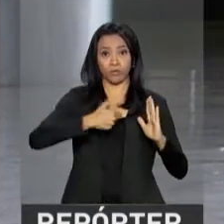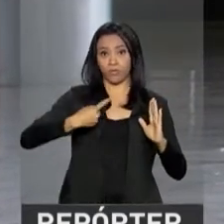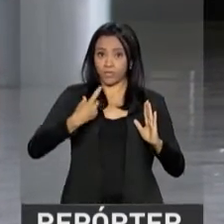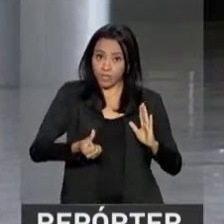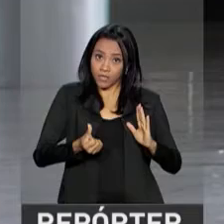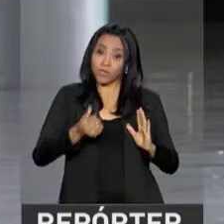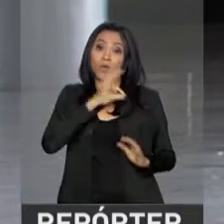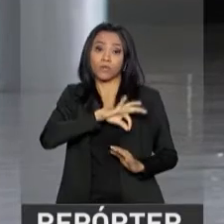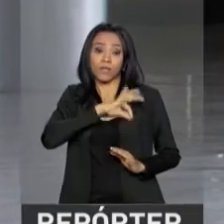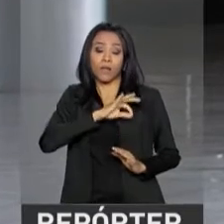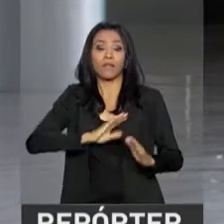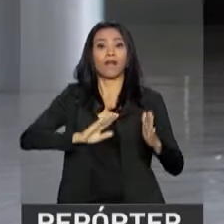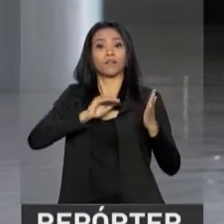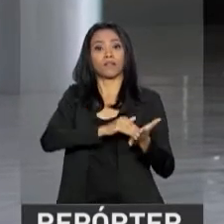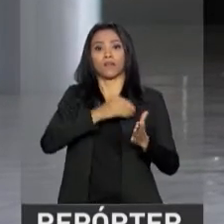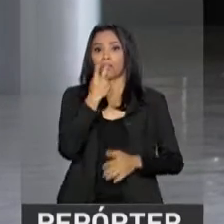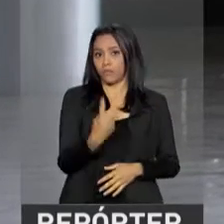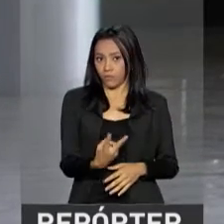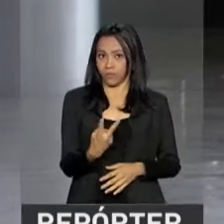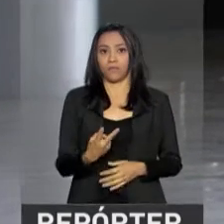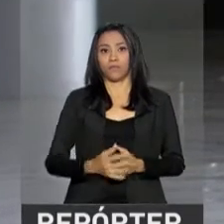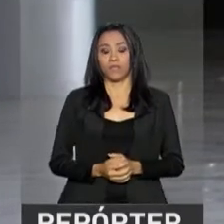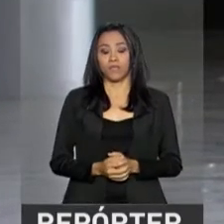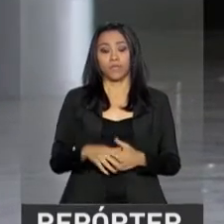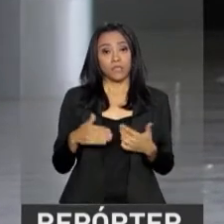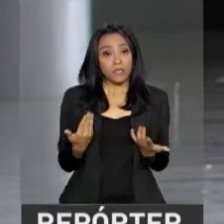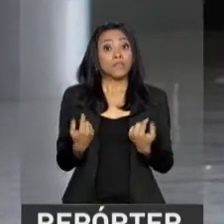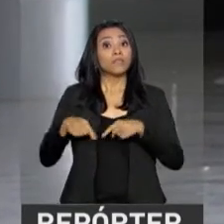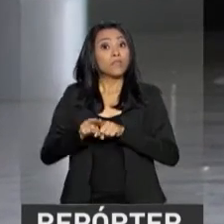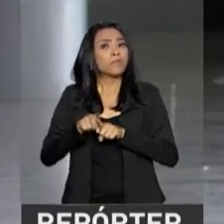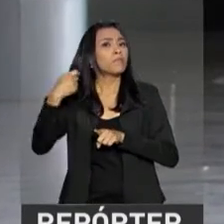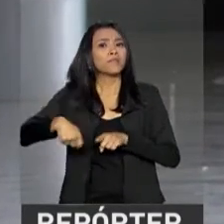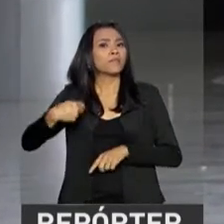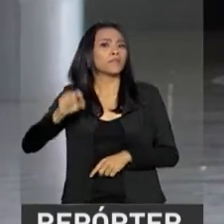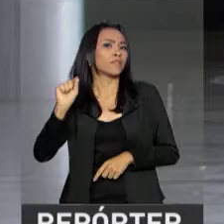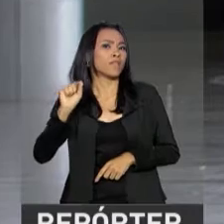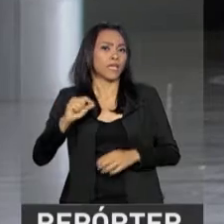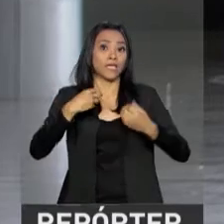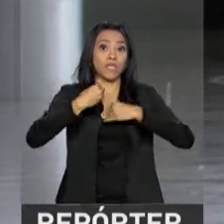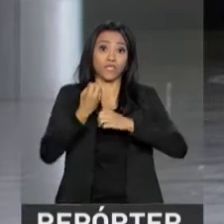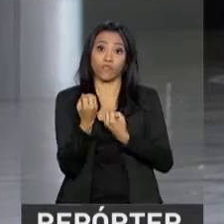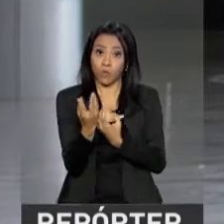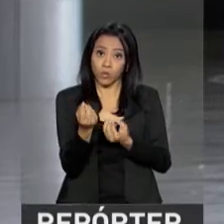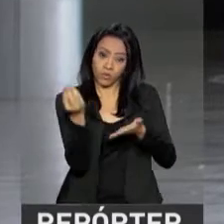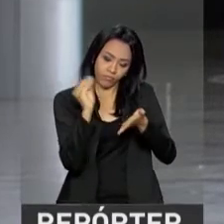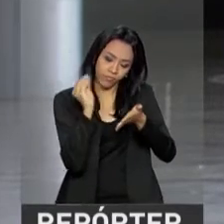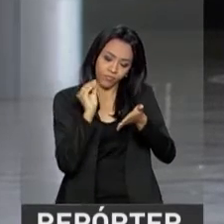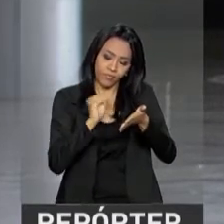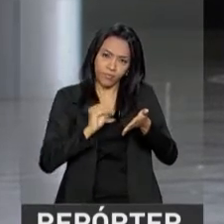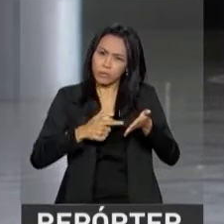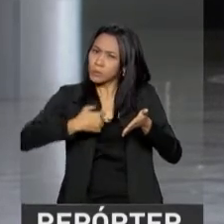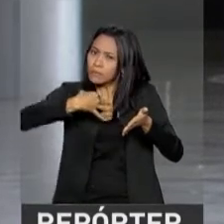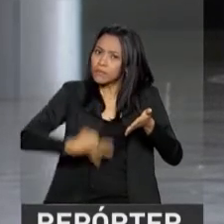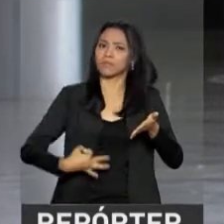média de até dois salários mínimos também é necessário que os dados estejam informados corretamente